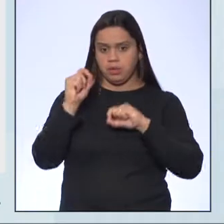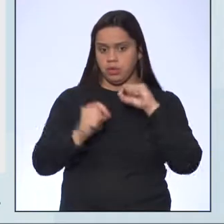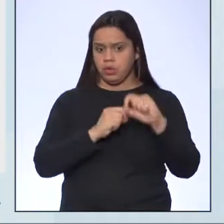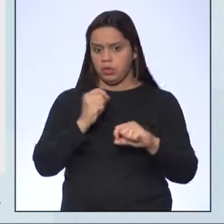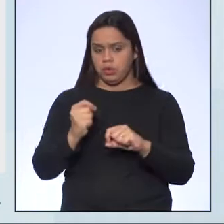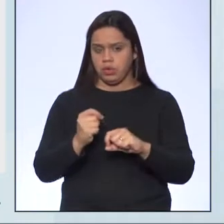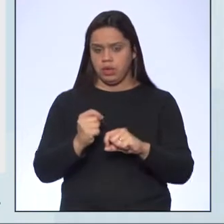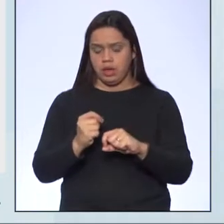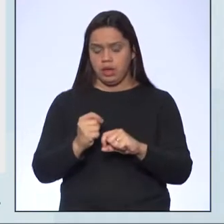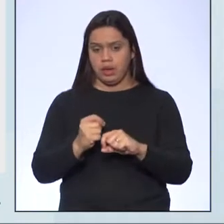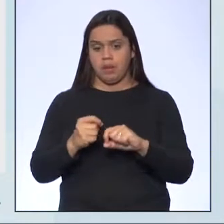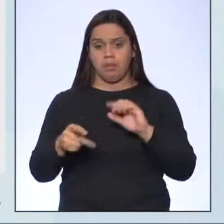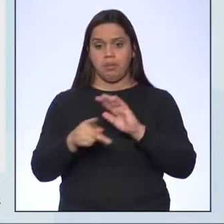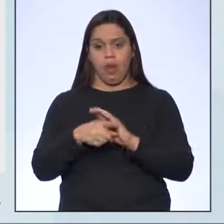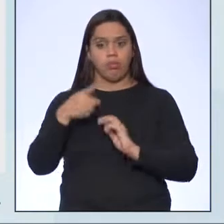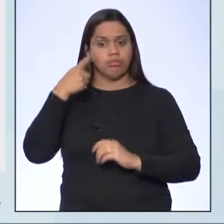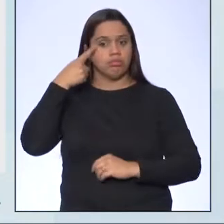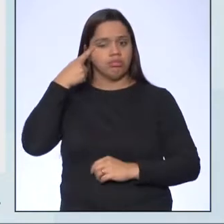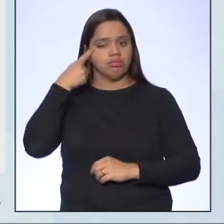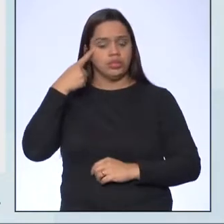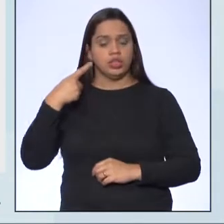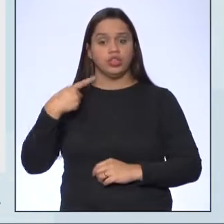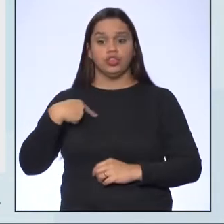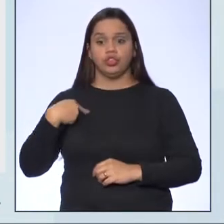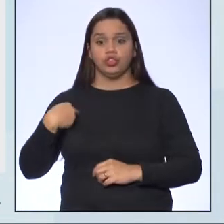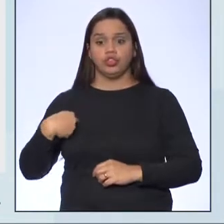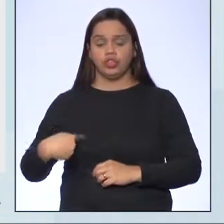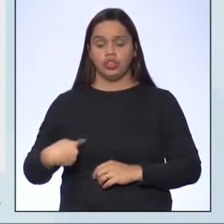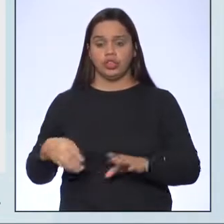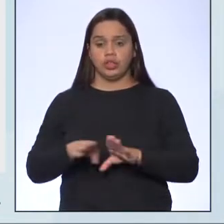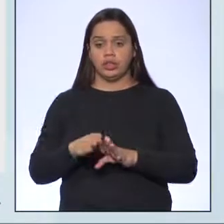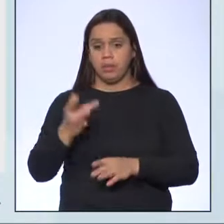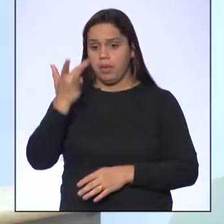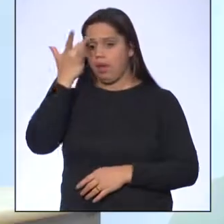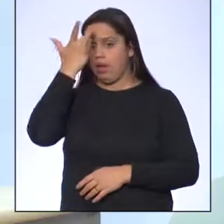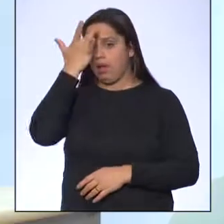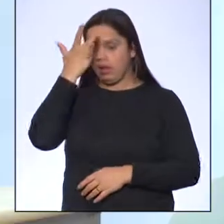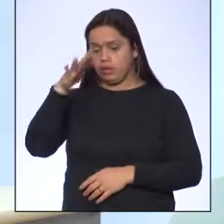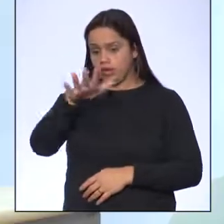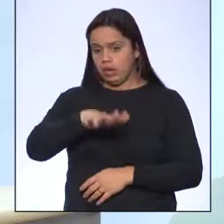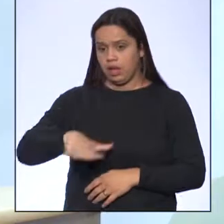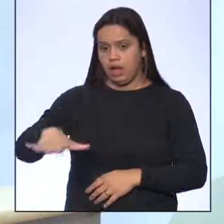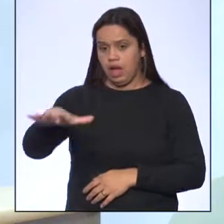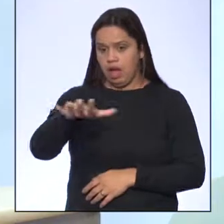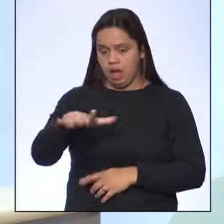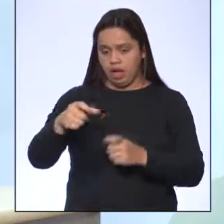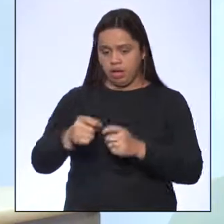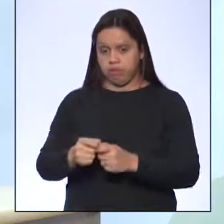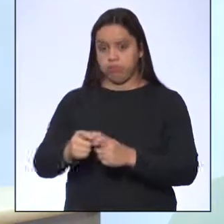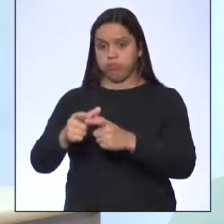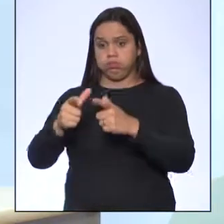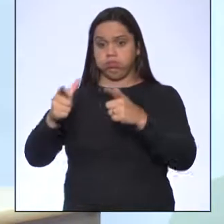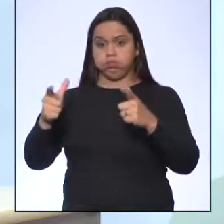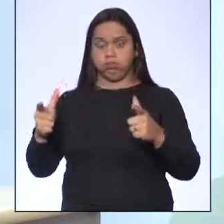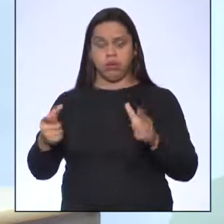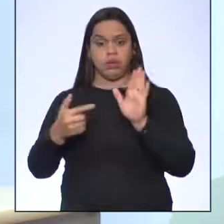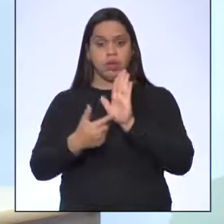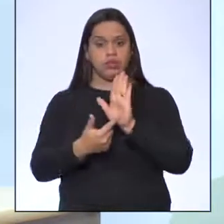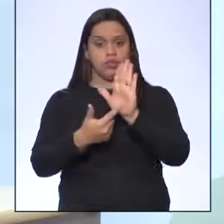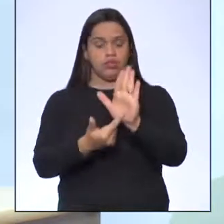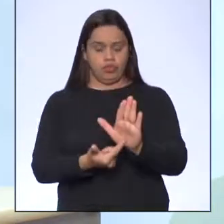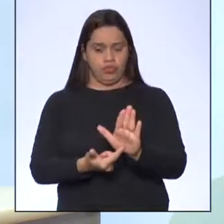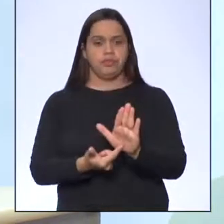a China e a Índia, né, possuem a sua área aumentada, né, em destaque